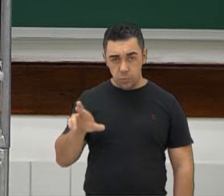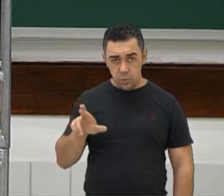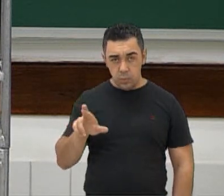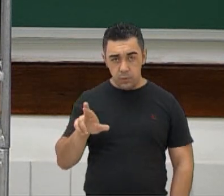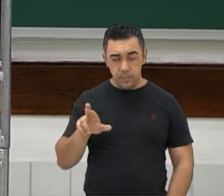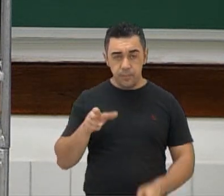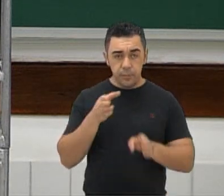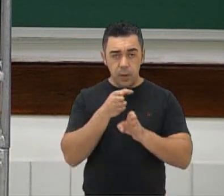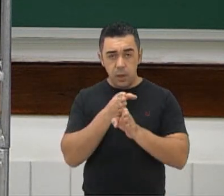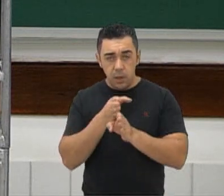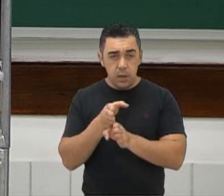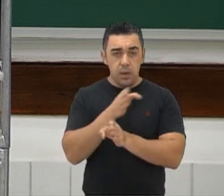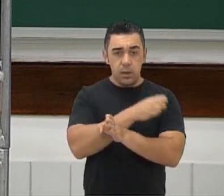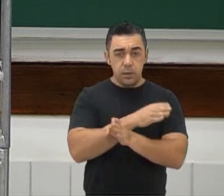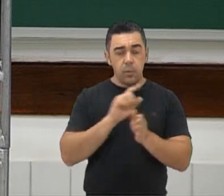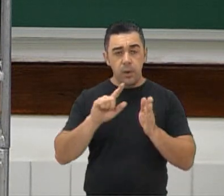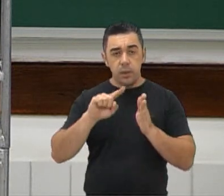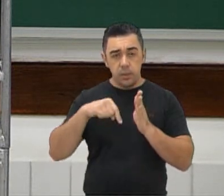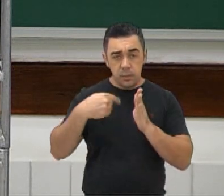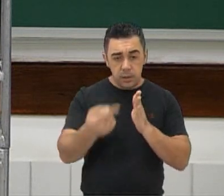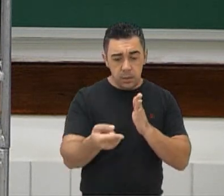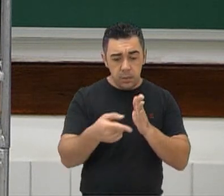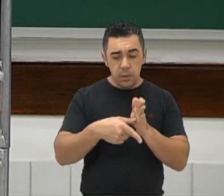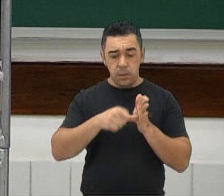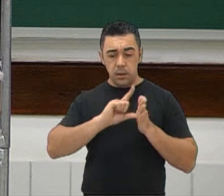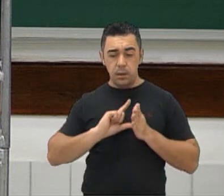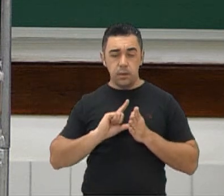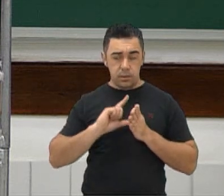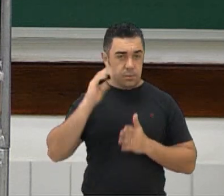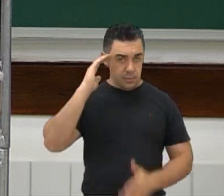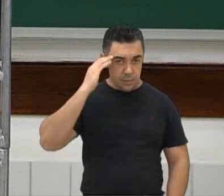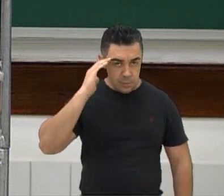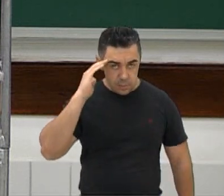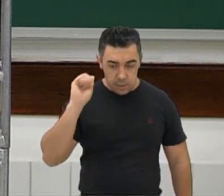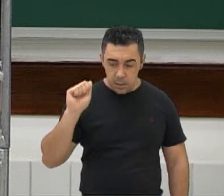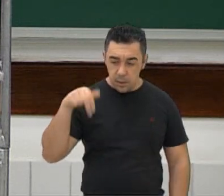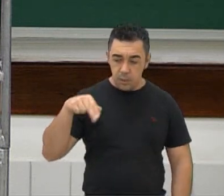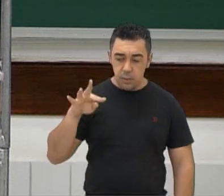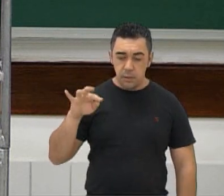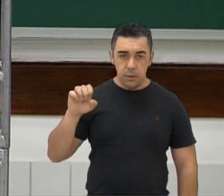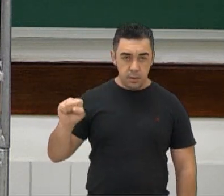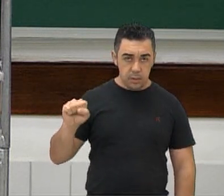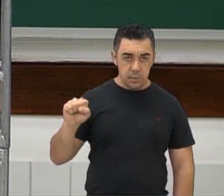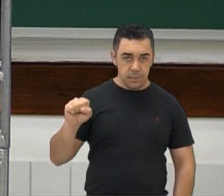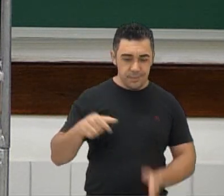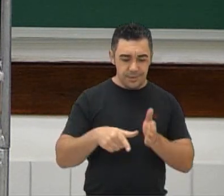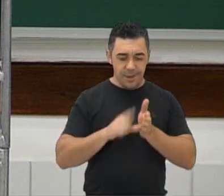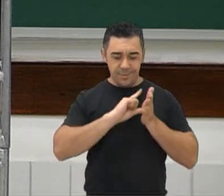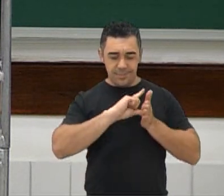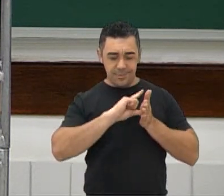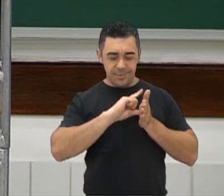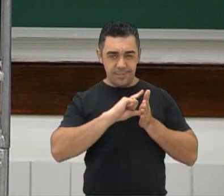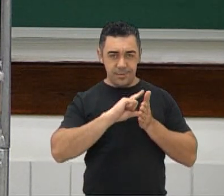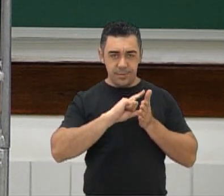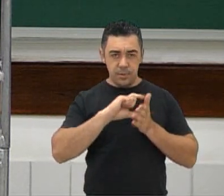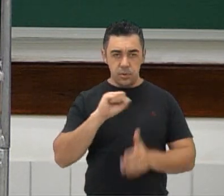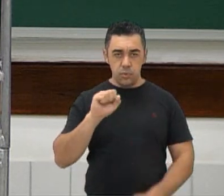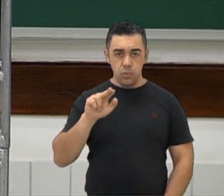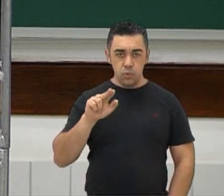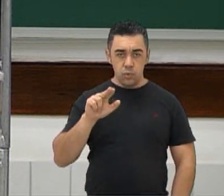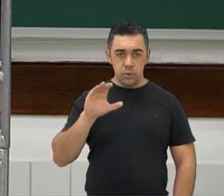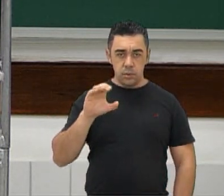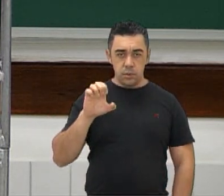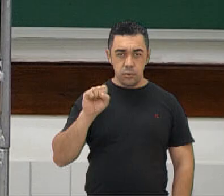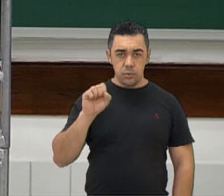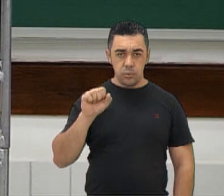frente. Antecessor é um número antes. Então, por essa definição, você já consegue identificar aqui